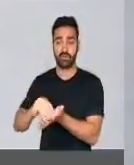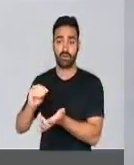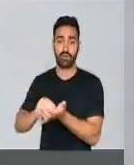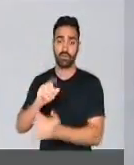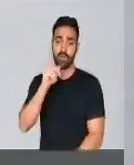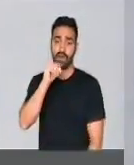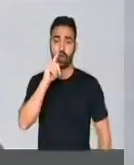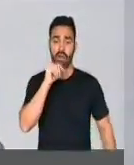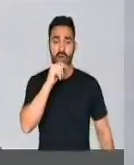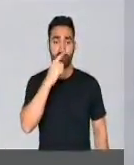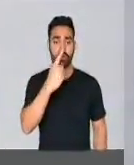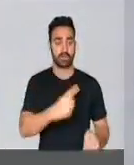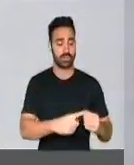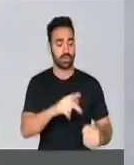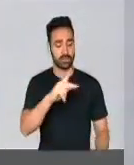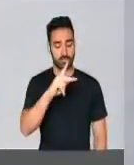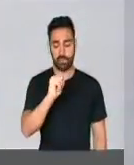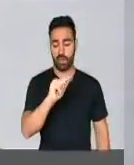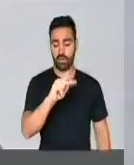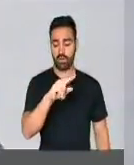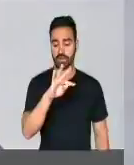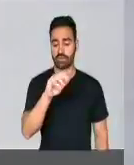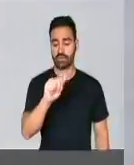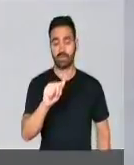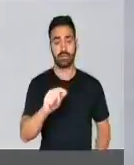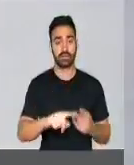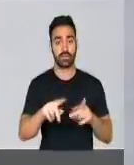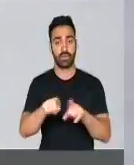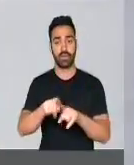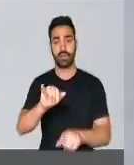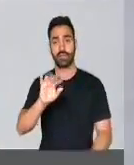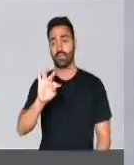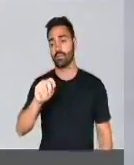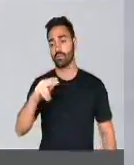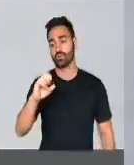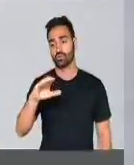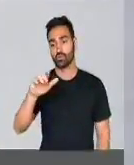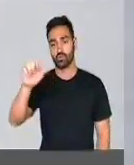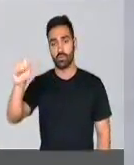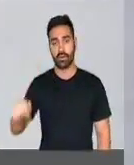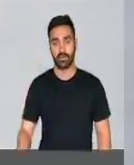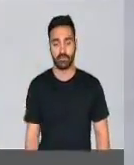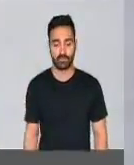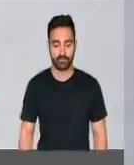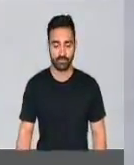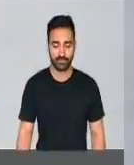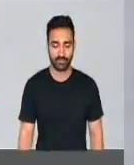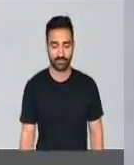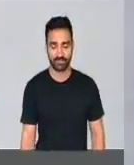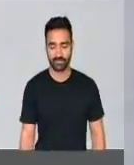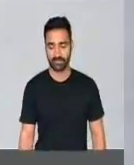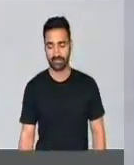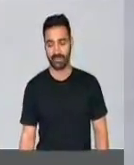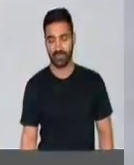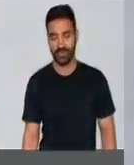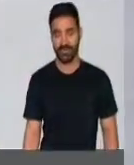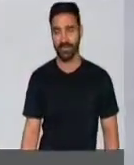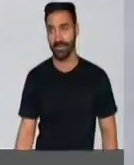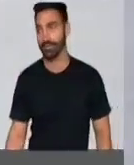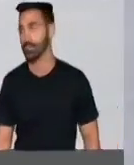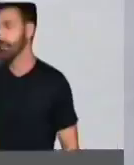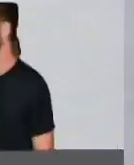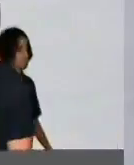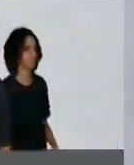na cidade de Paulista, Abreu e Lima, Itamaracá, Itapissuma e Igaraçu, principalmente. E